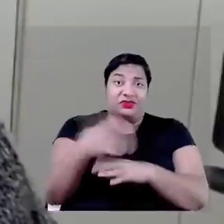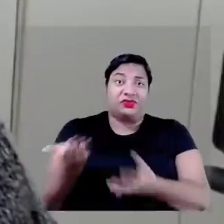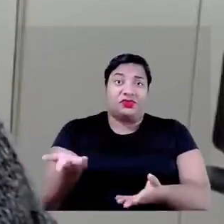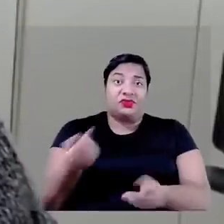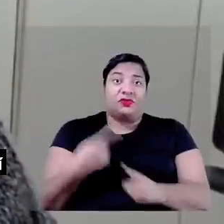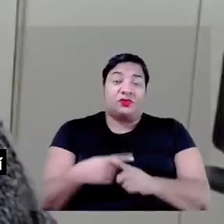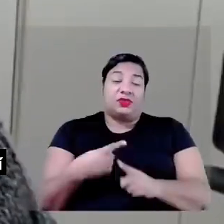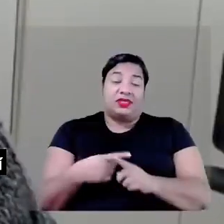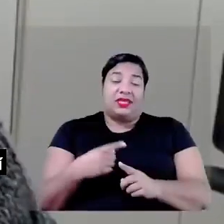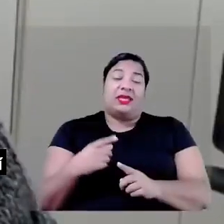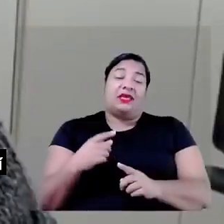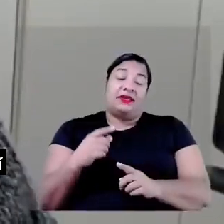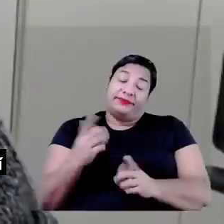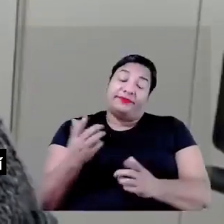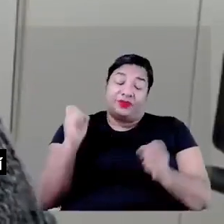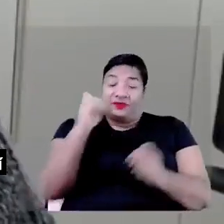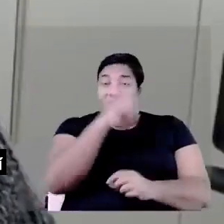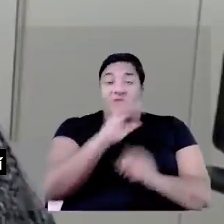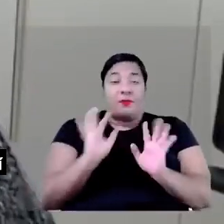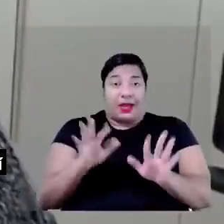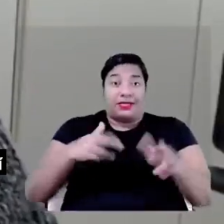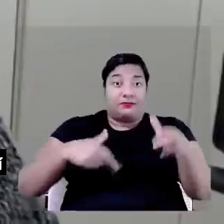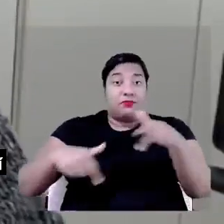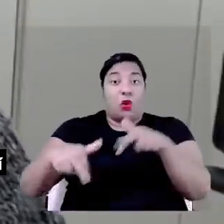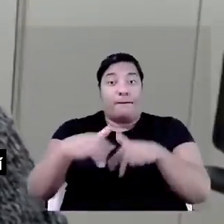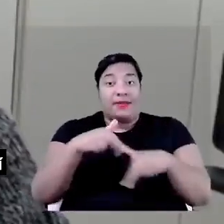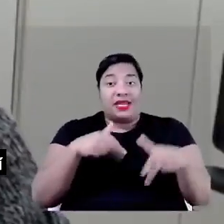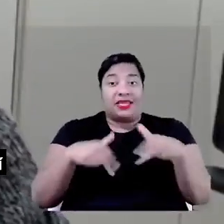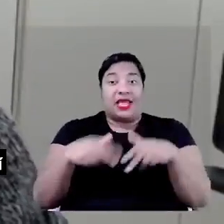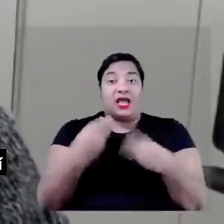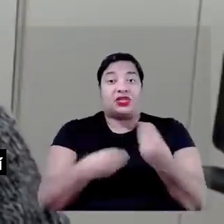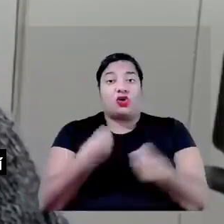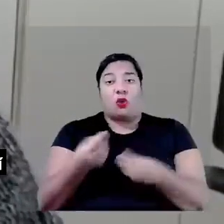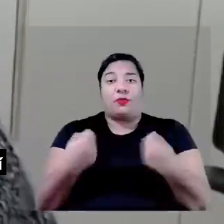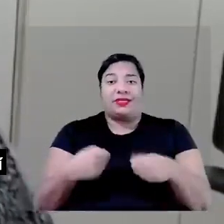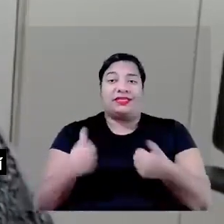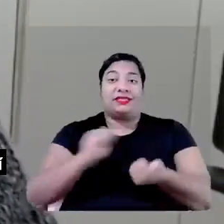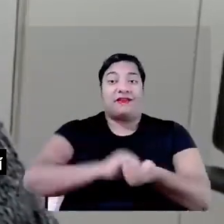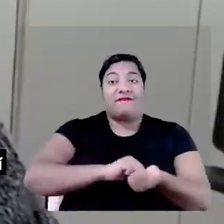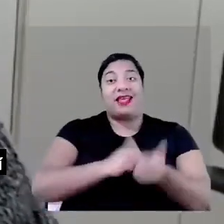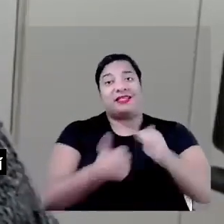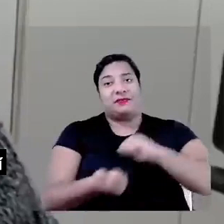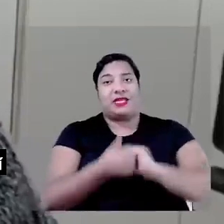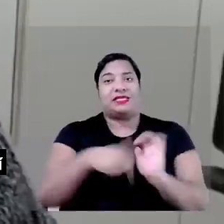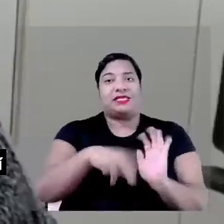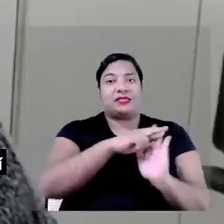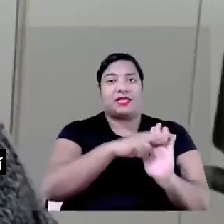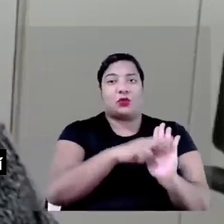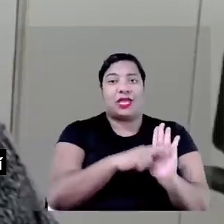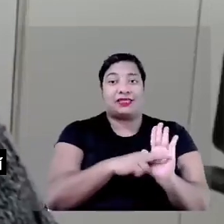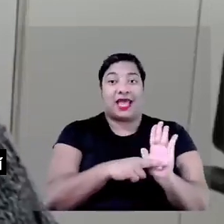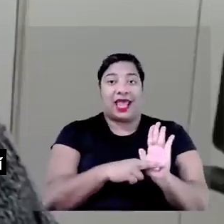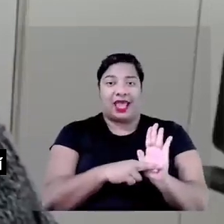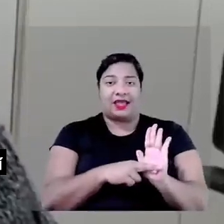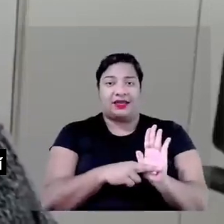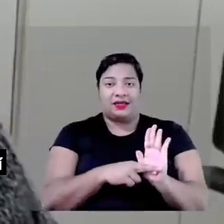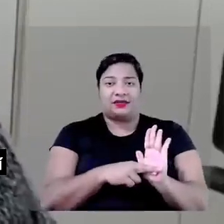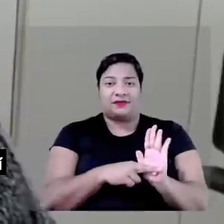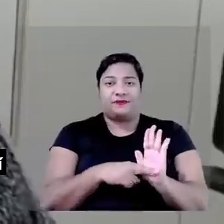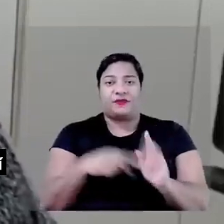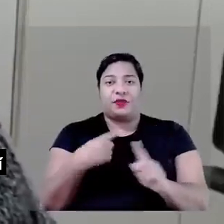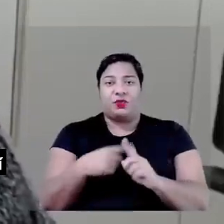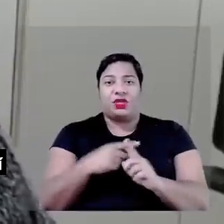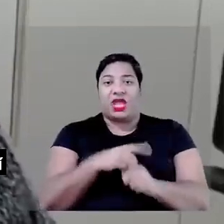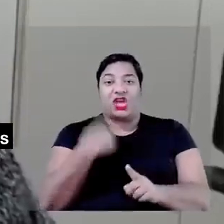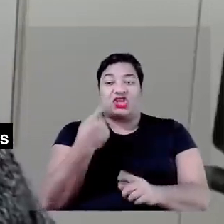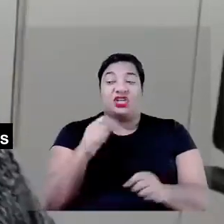termos de mobilidade, eu acho que a flexibilização das regras pelas quais a gente desempenha o nosso trabalho,